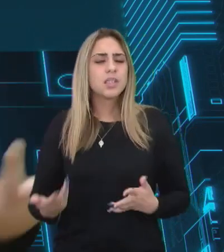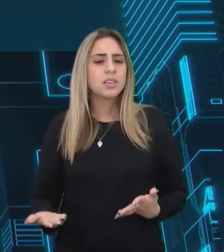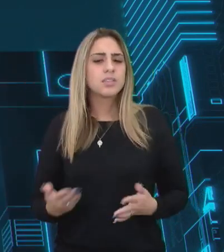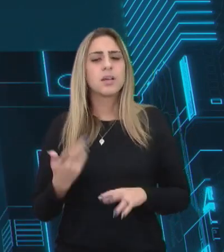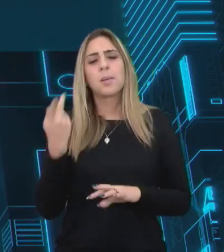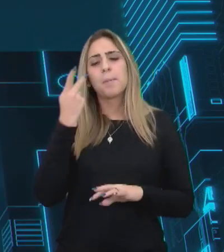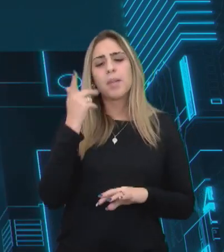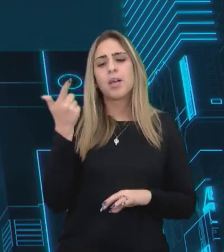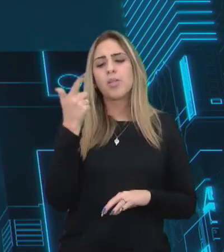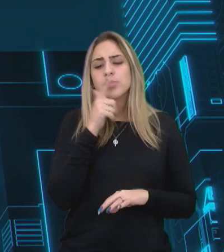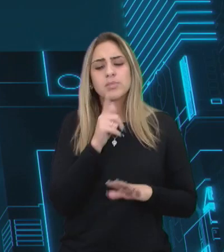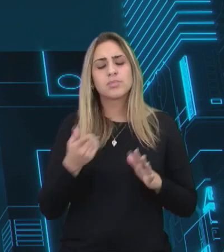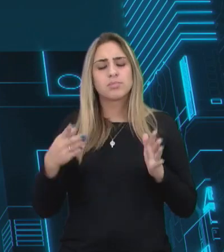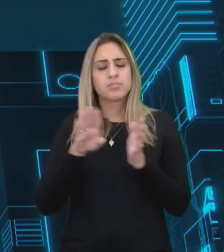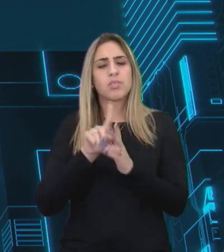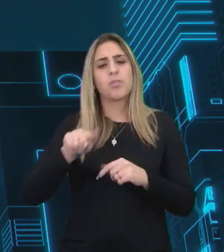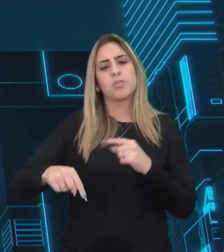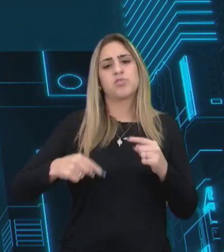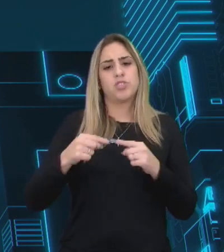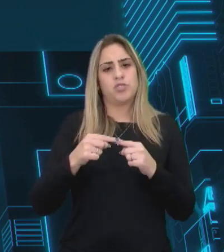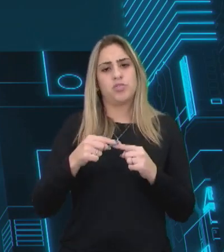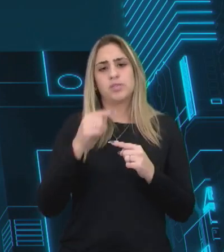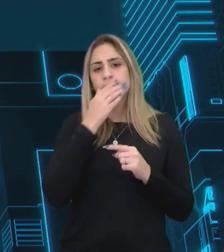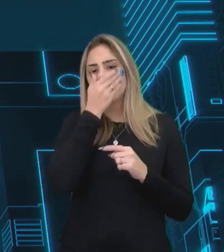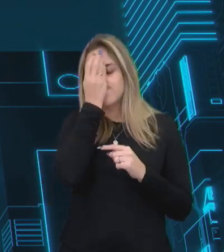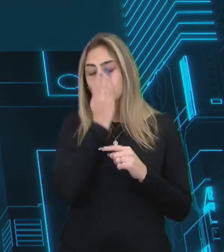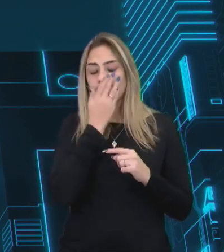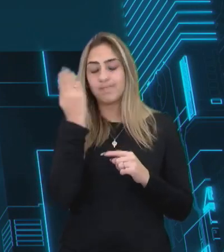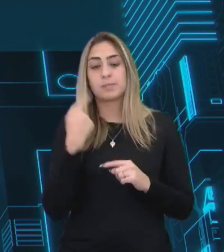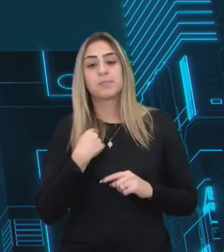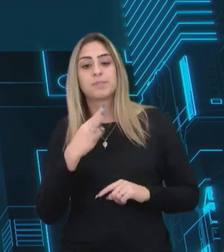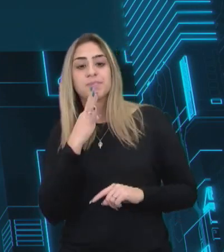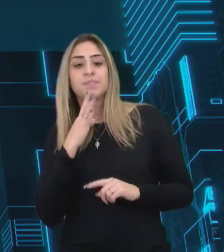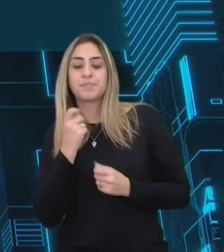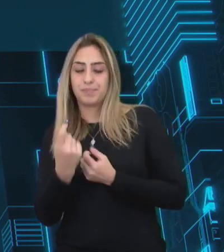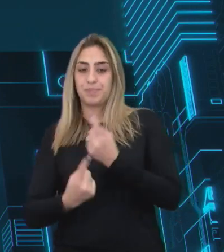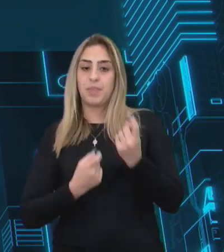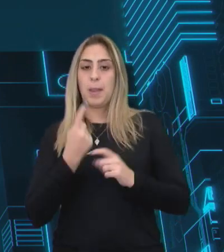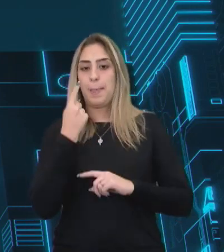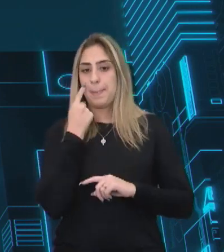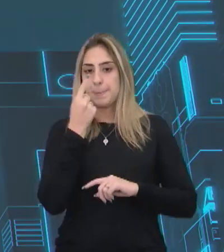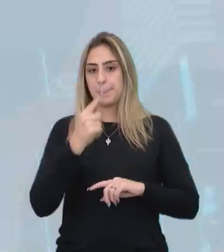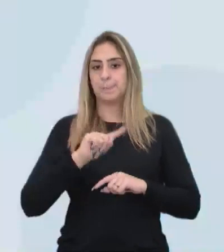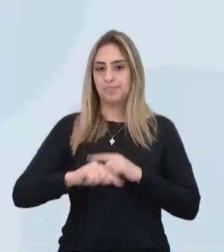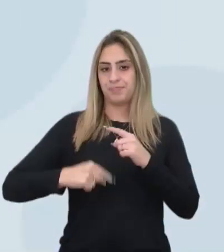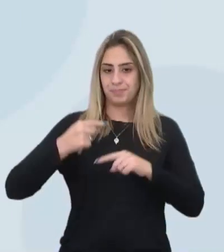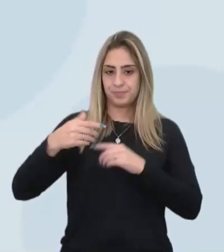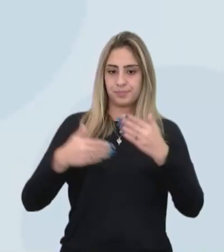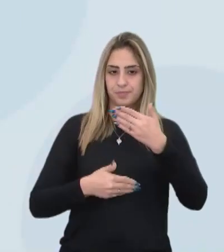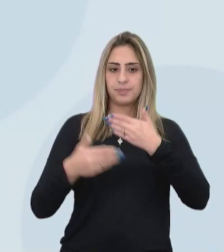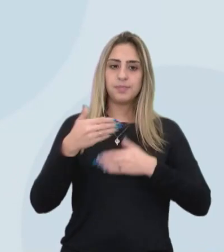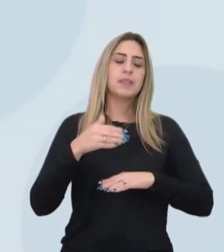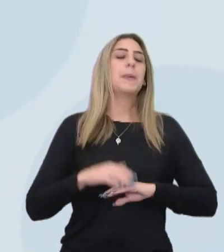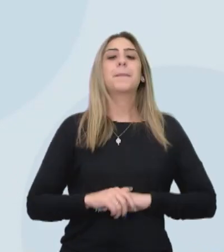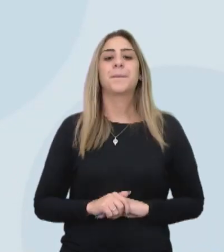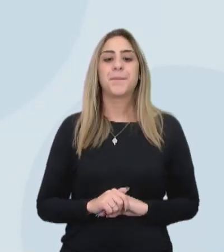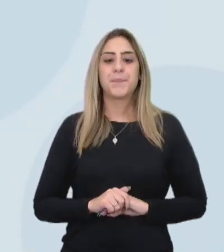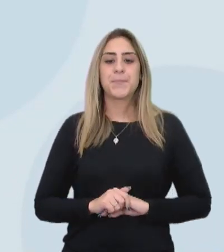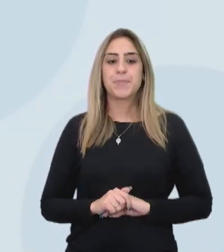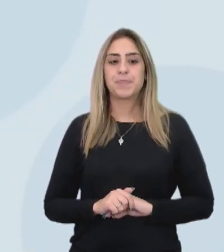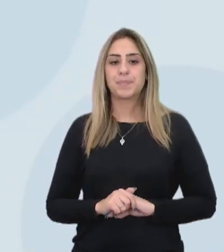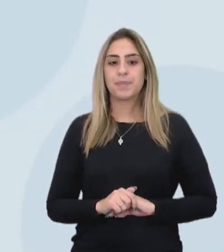para chegar até esse objetivo. E aí a gente vai conhecer algumas delas. Olha só, no próximo slide, nós temos